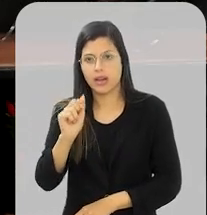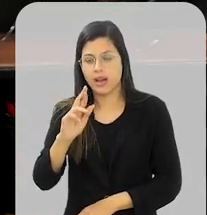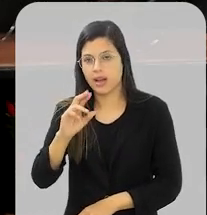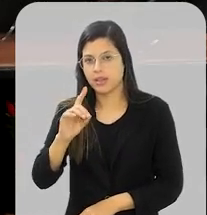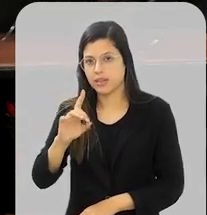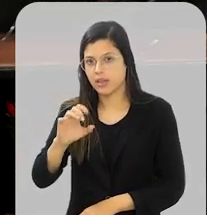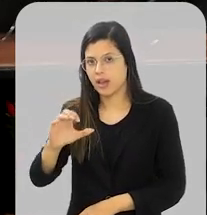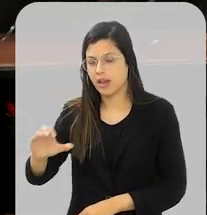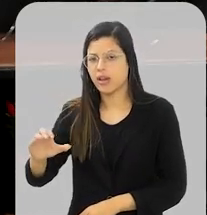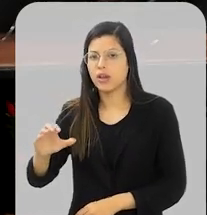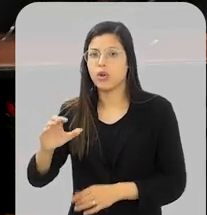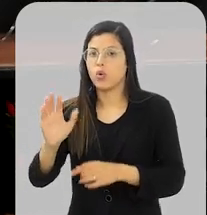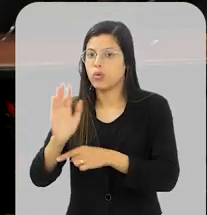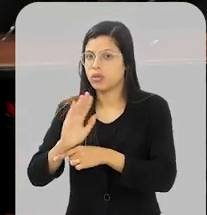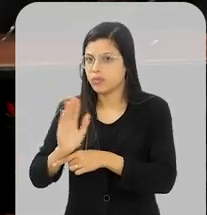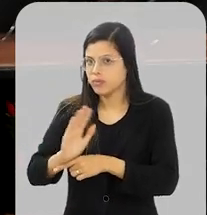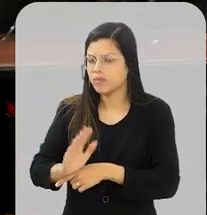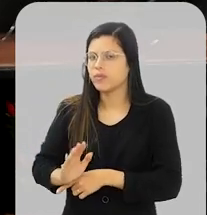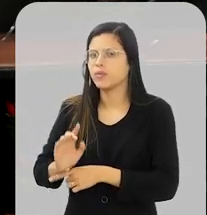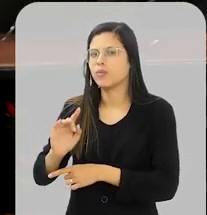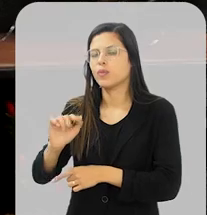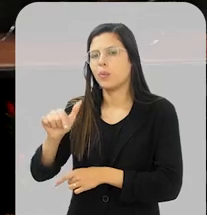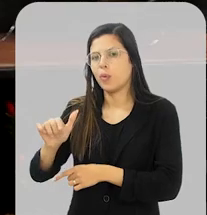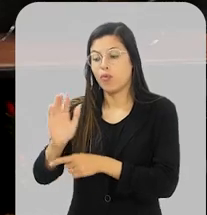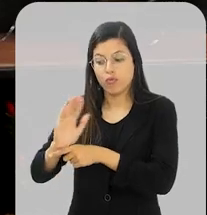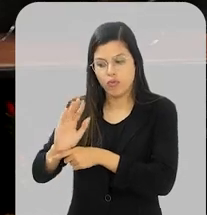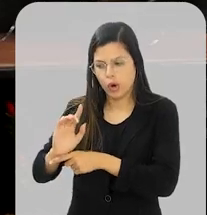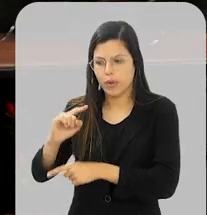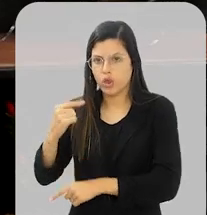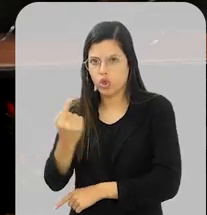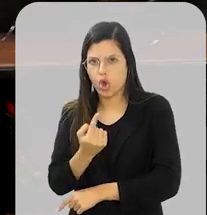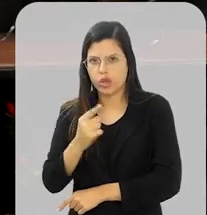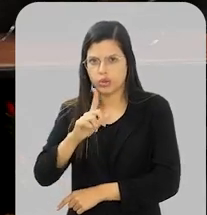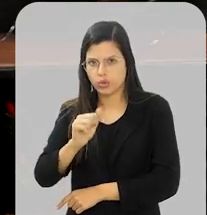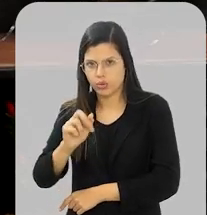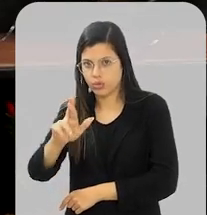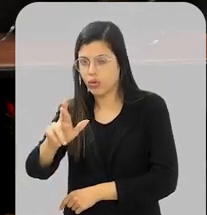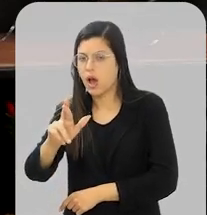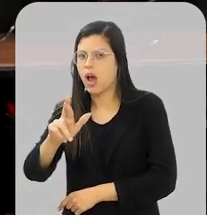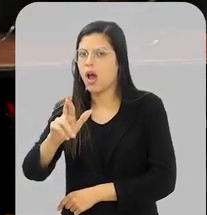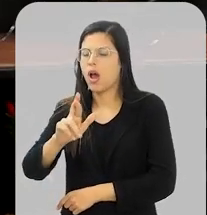né? Uhum. A gente, é inegável que o nosso Lar Número 1